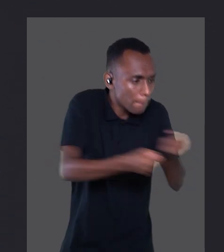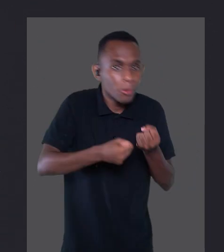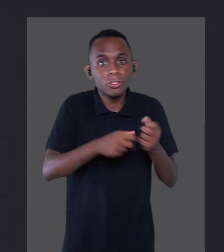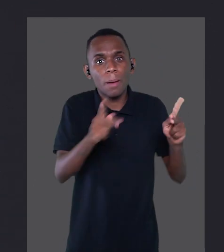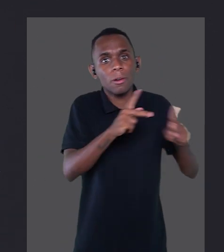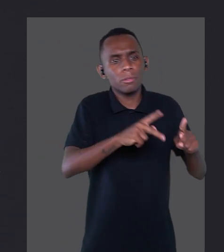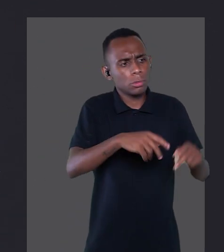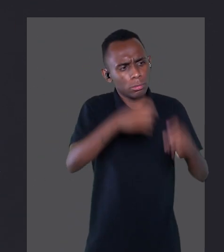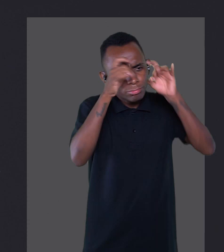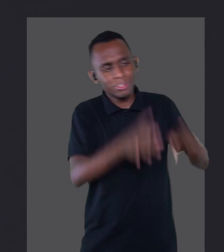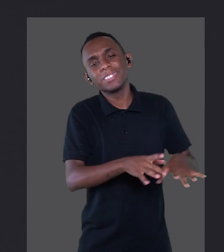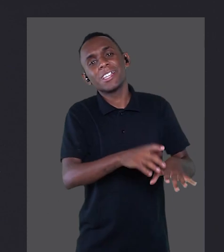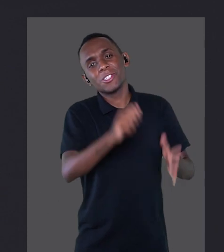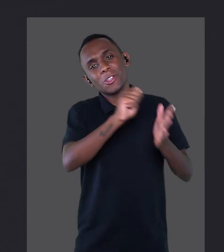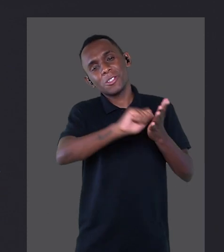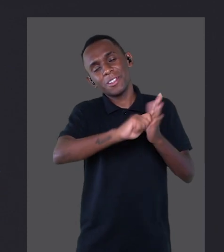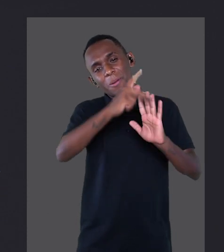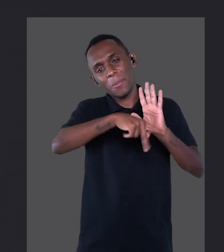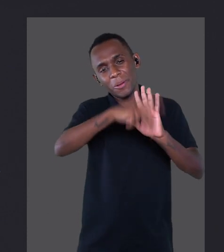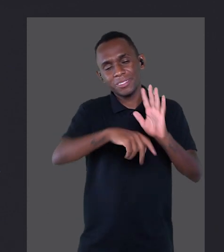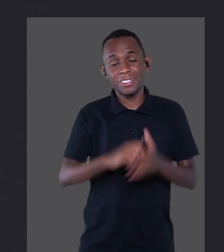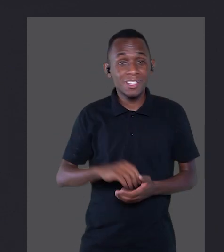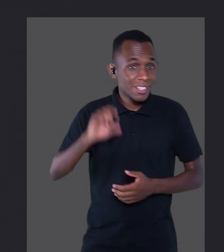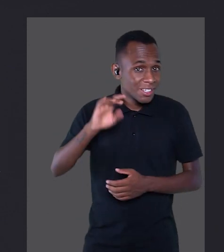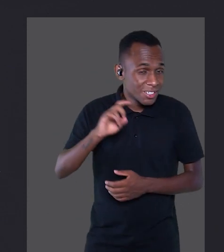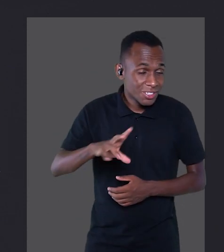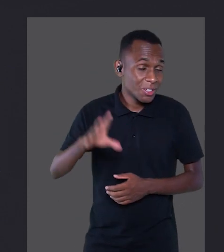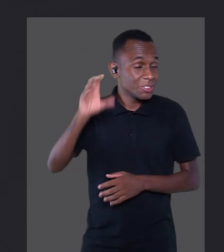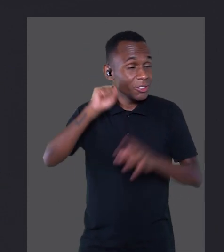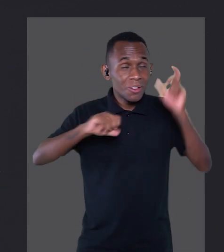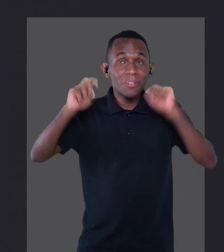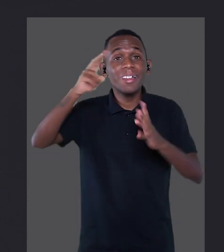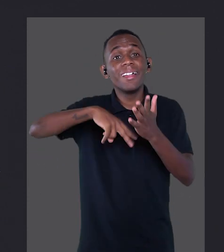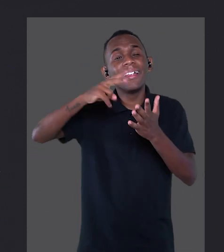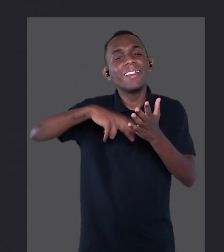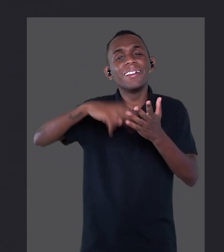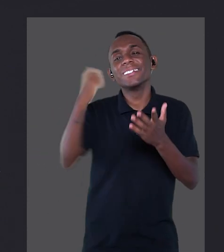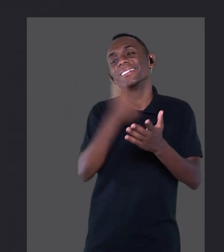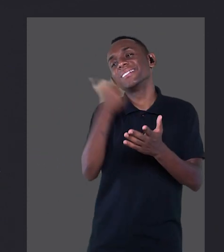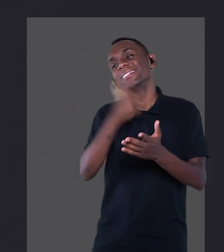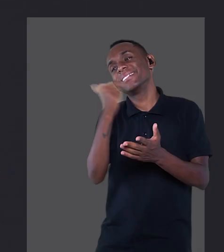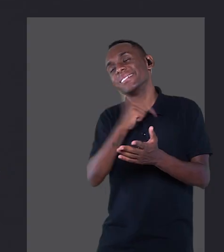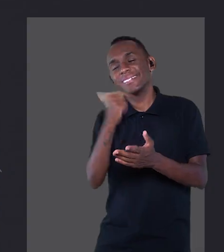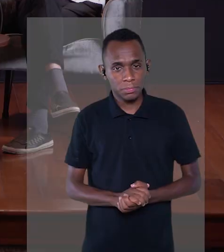de reescrevê-los. Só de ouvir, a gente lembra do livro, né? Ele dá vontade de rir.